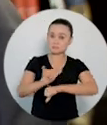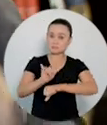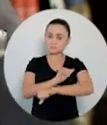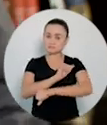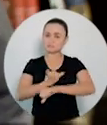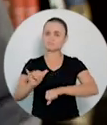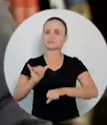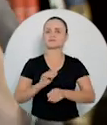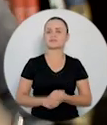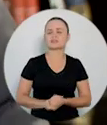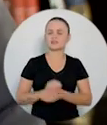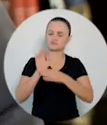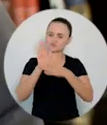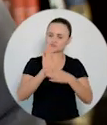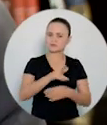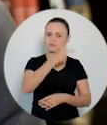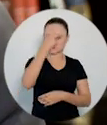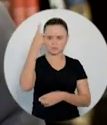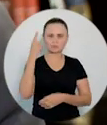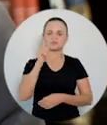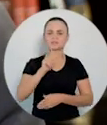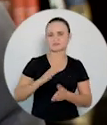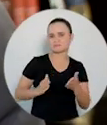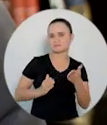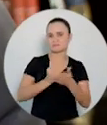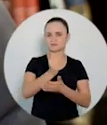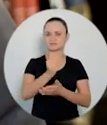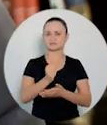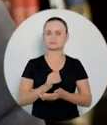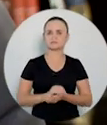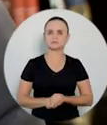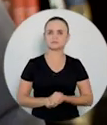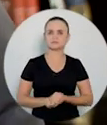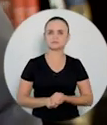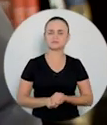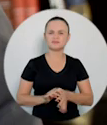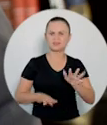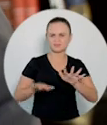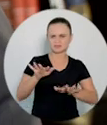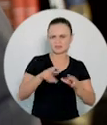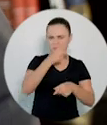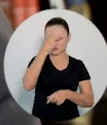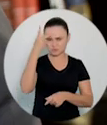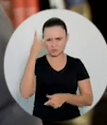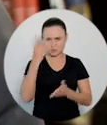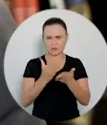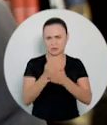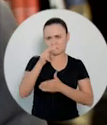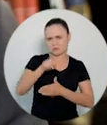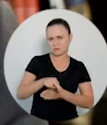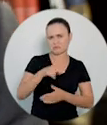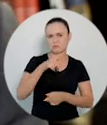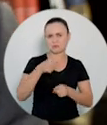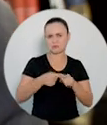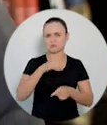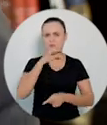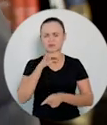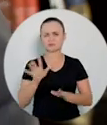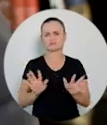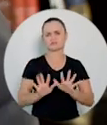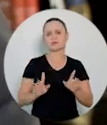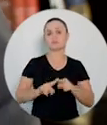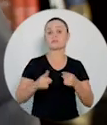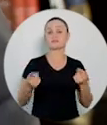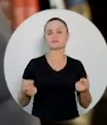podem ter um impacto positivo e fazer uma pessoa conseguir ser aprovada. As pessoas muitas vezes são reprovadas não porque elas sejam burras, mas porque elas estudam do